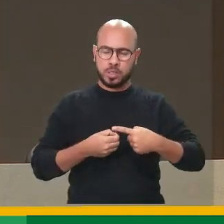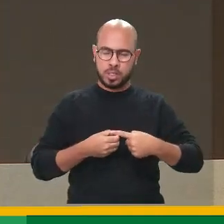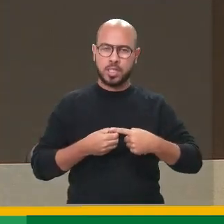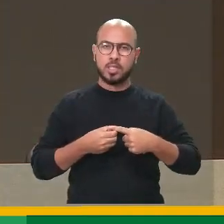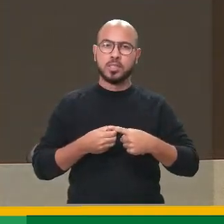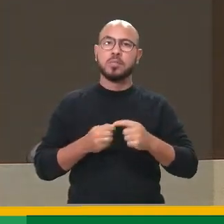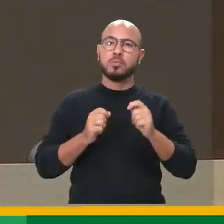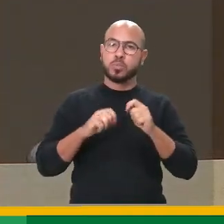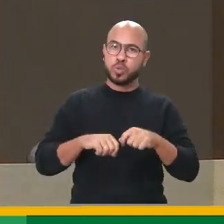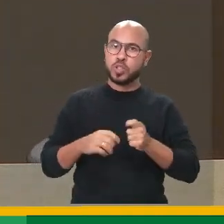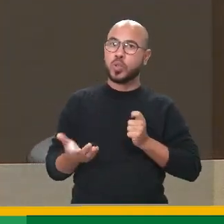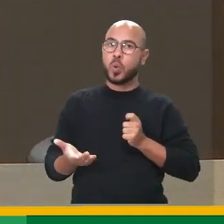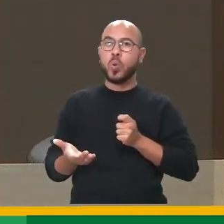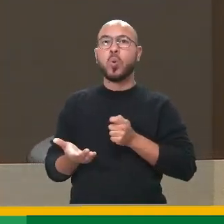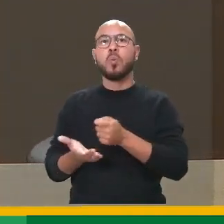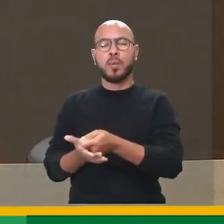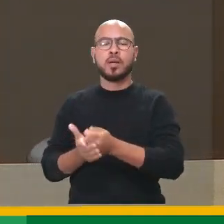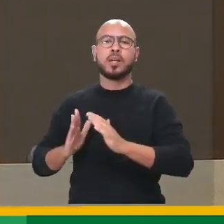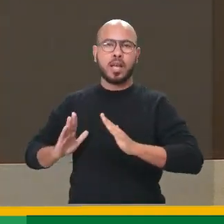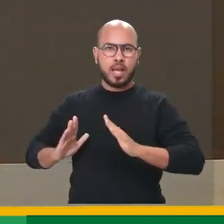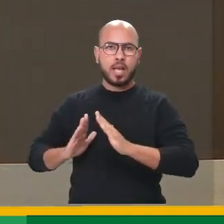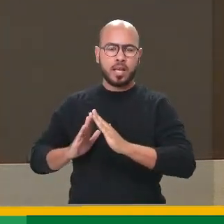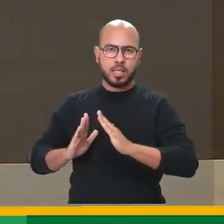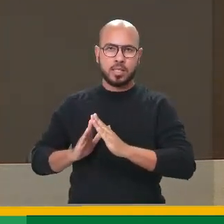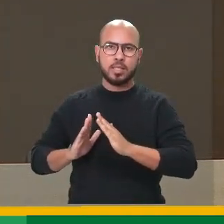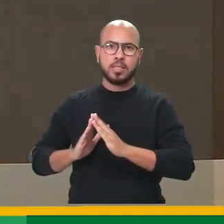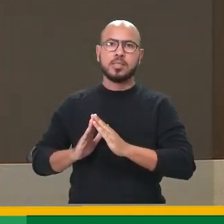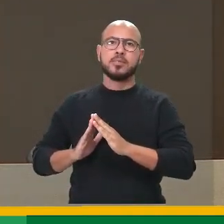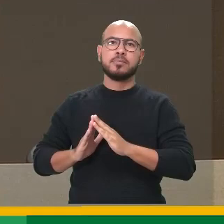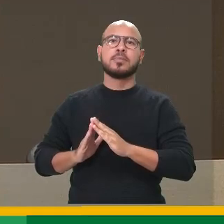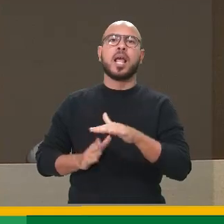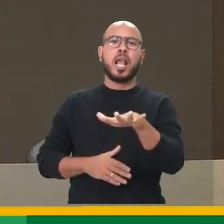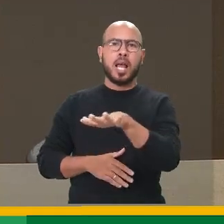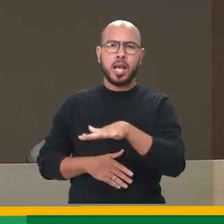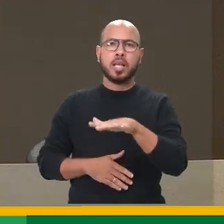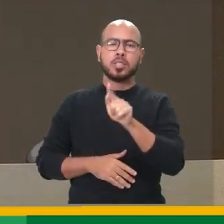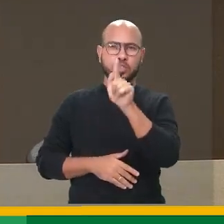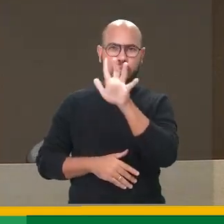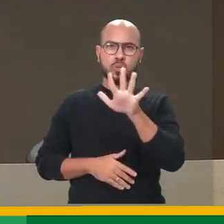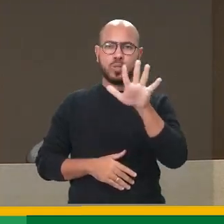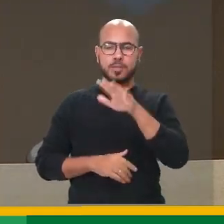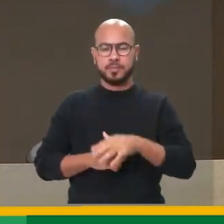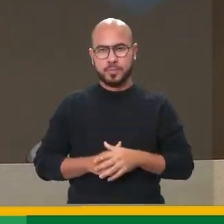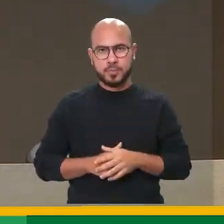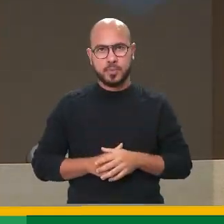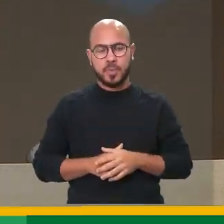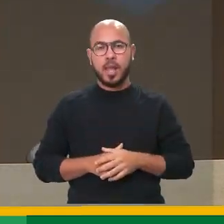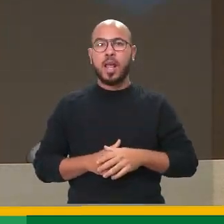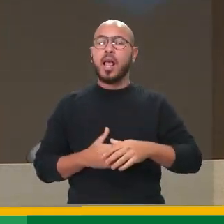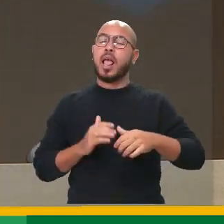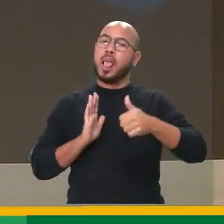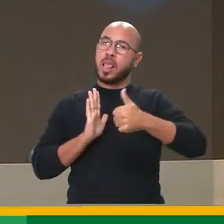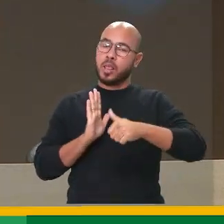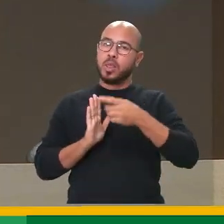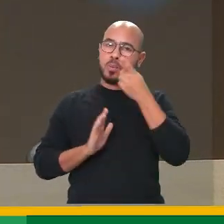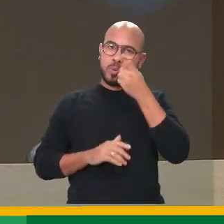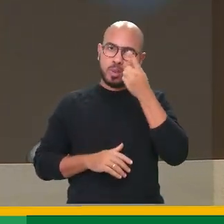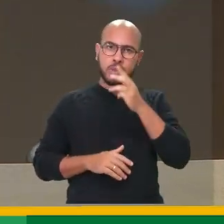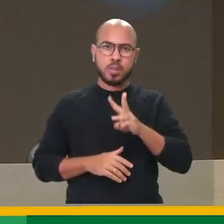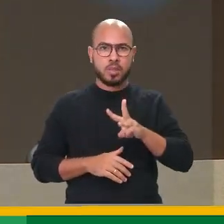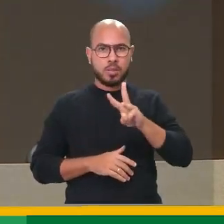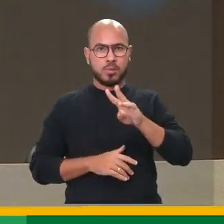unidades habitacionais no Estado de Goiás o relator foi o deputado Will de cambão com